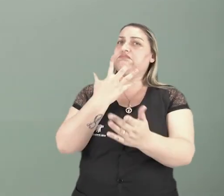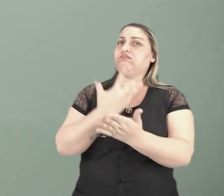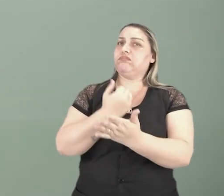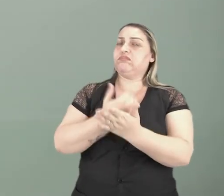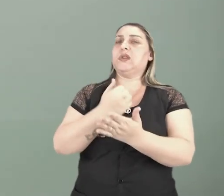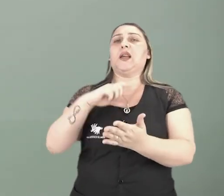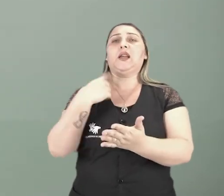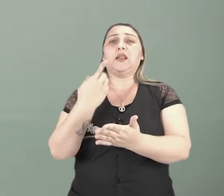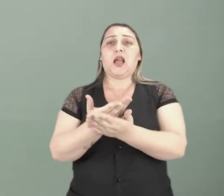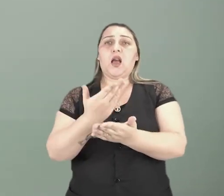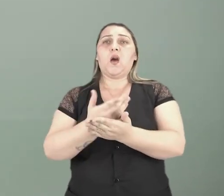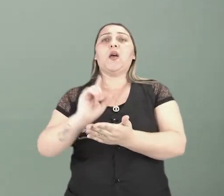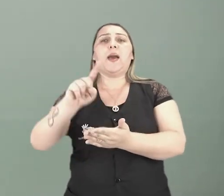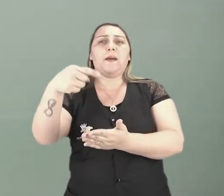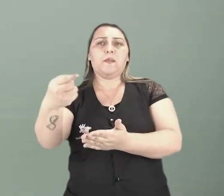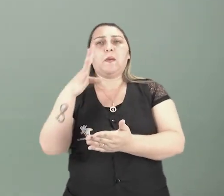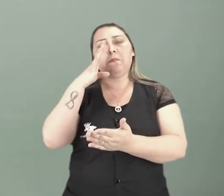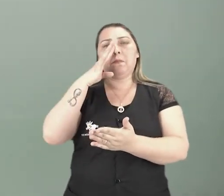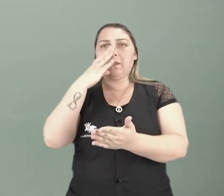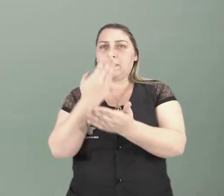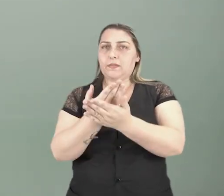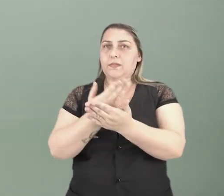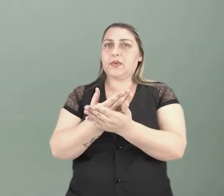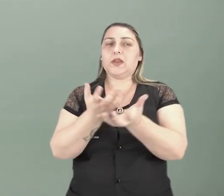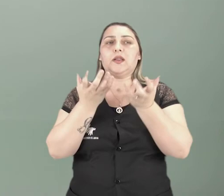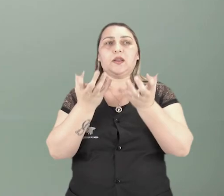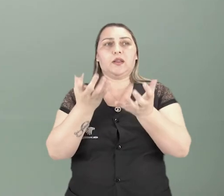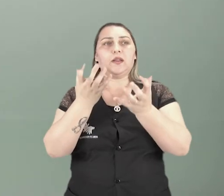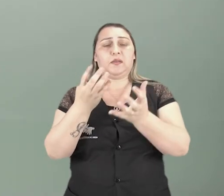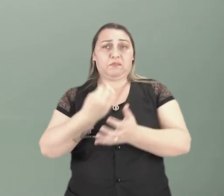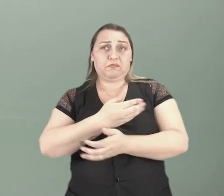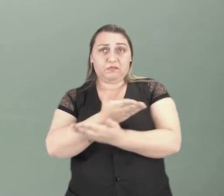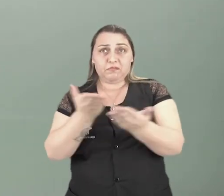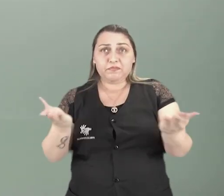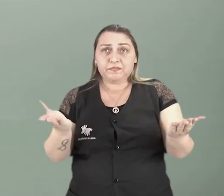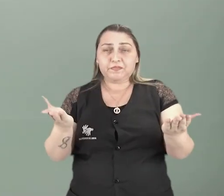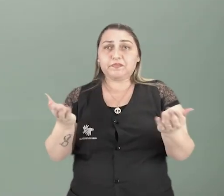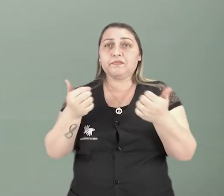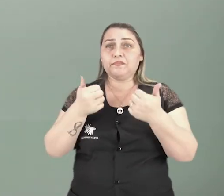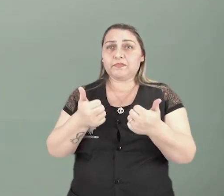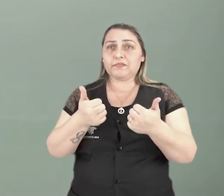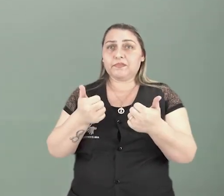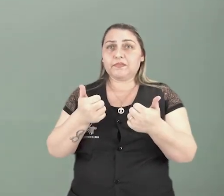a essa nossa aula e também a todas as outras aulas que estão passando aqui para vocês,